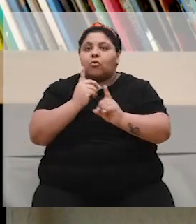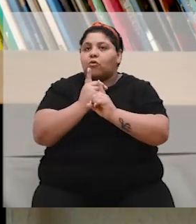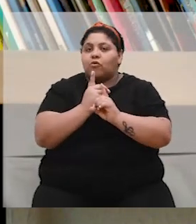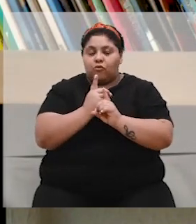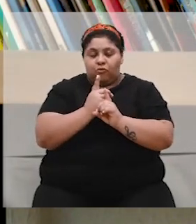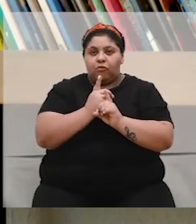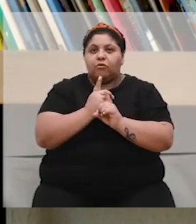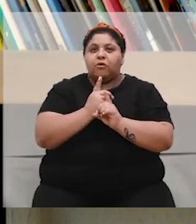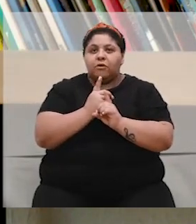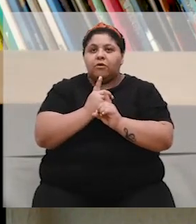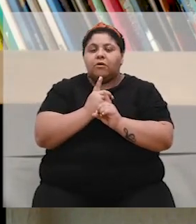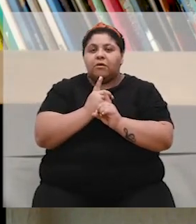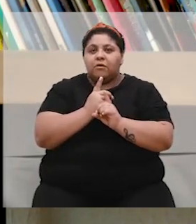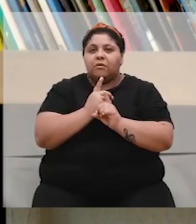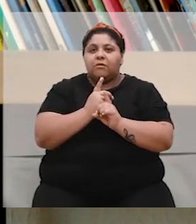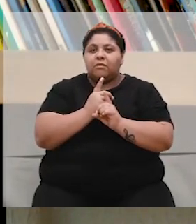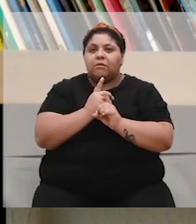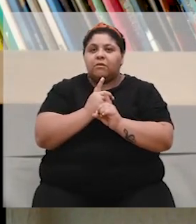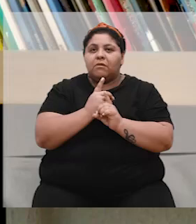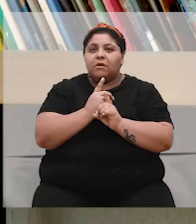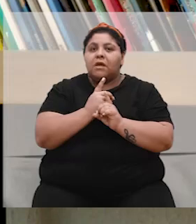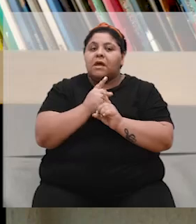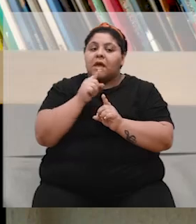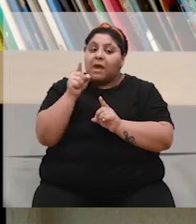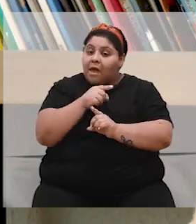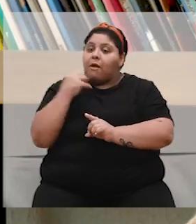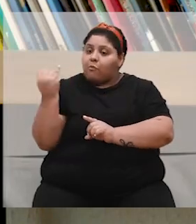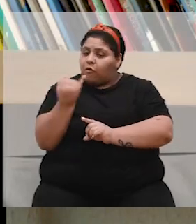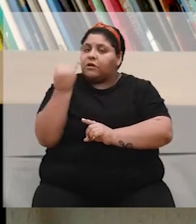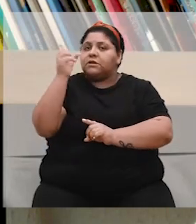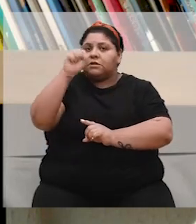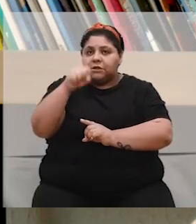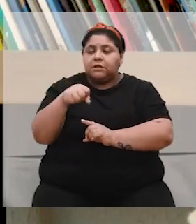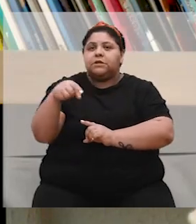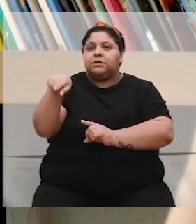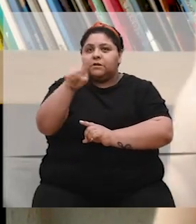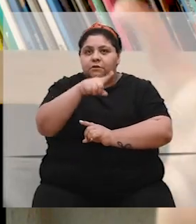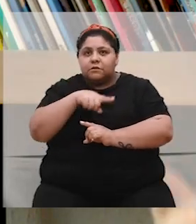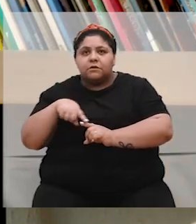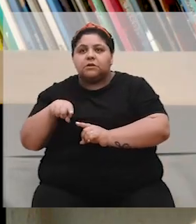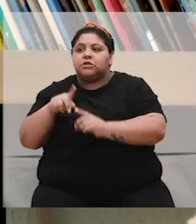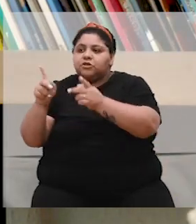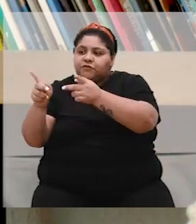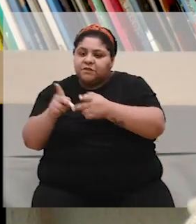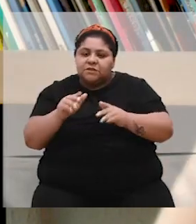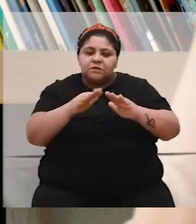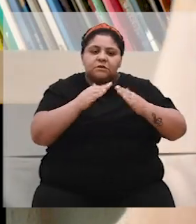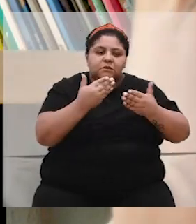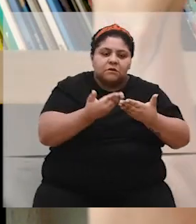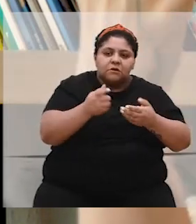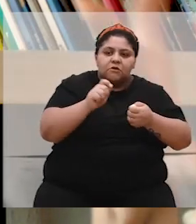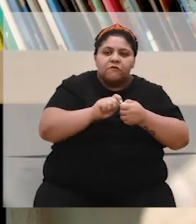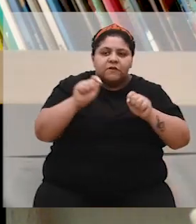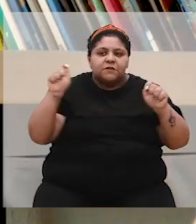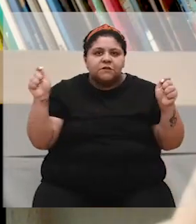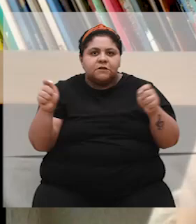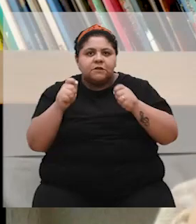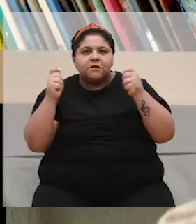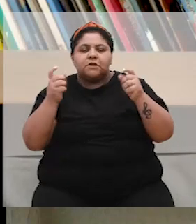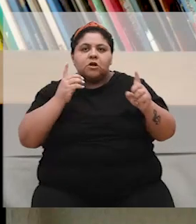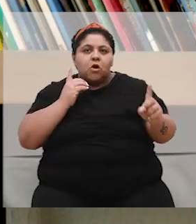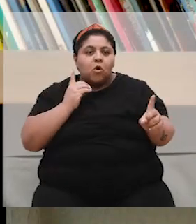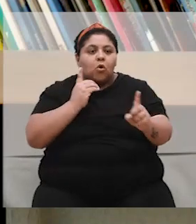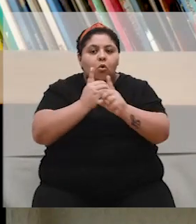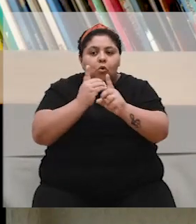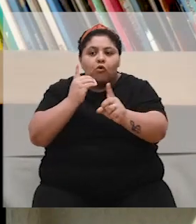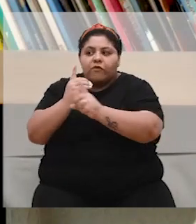o encontro, que é um encontro que é importante, sim. É importante a gente ir em escolas, fazer festivais onde a gente